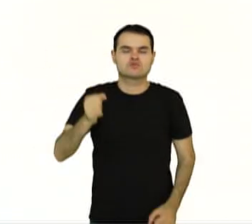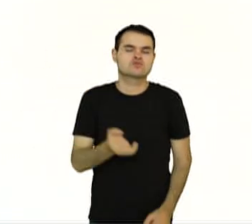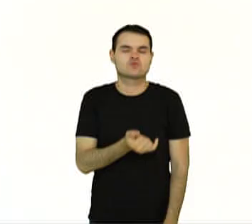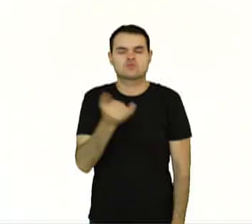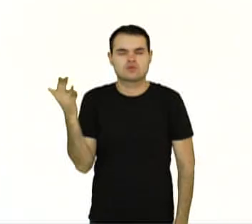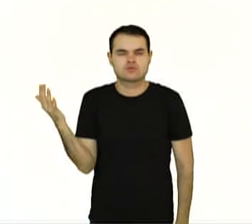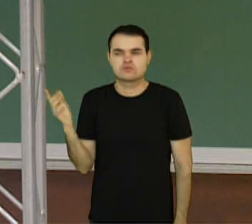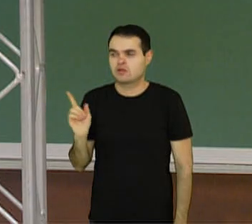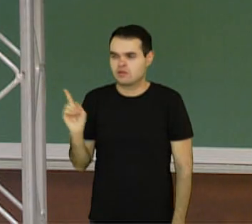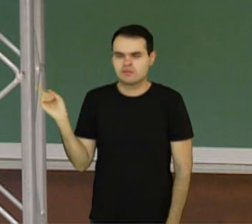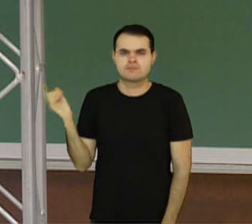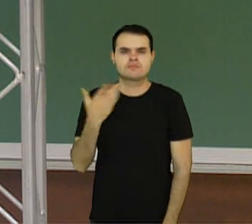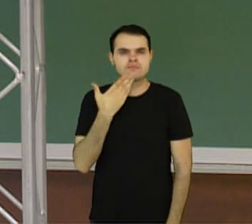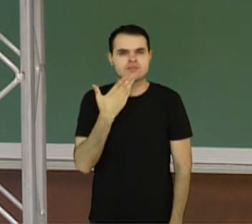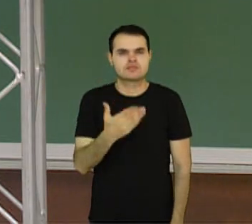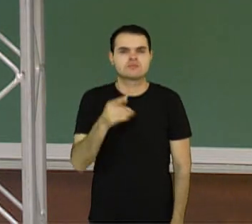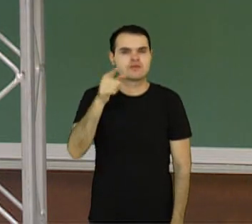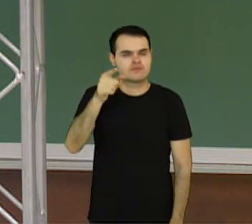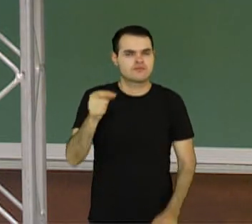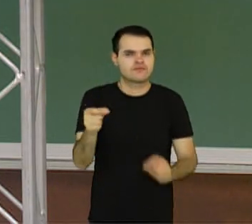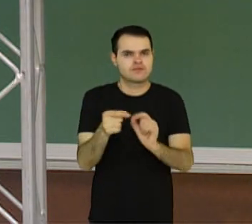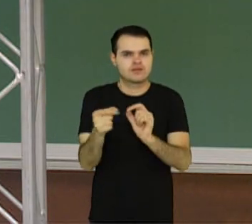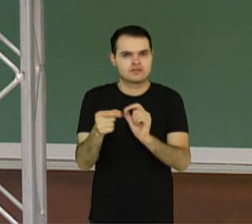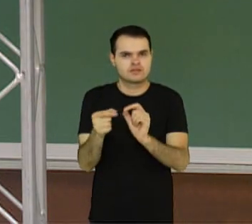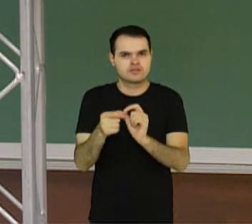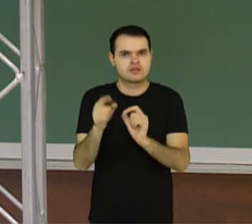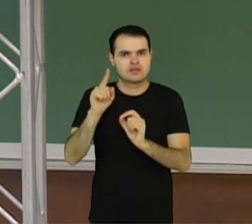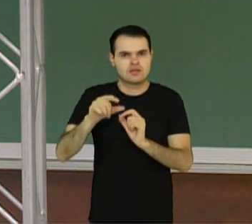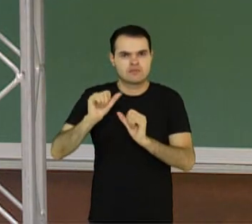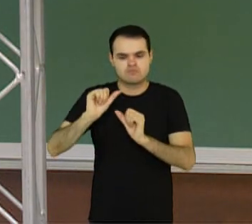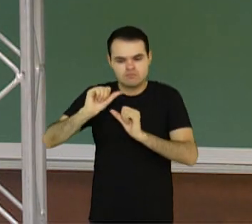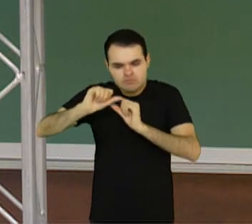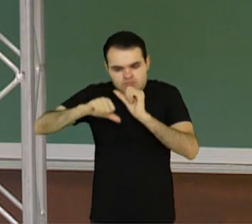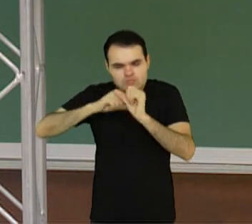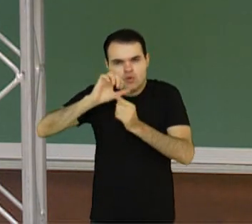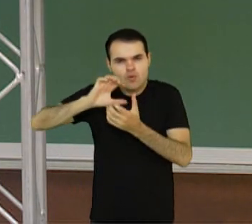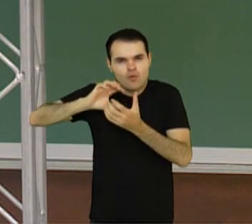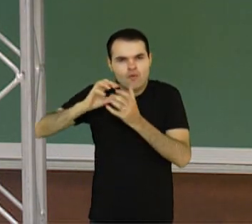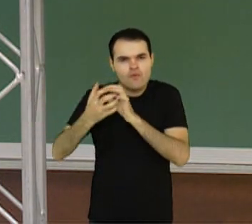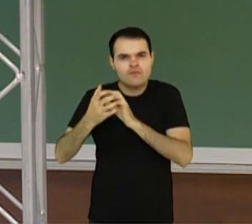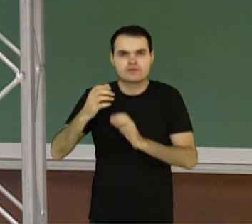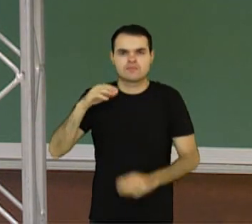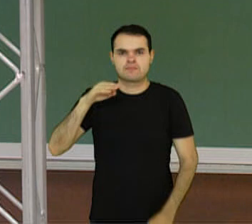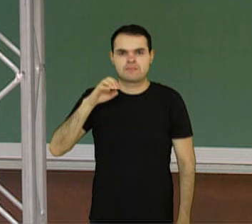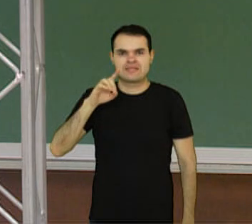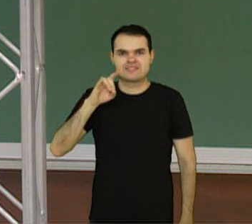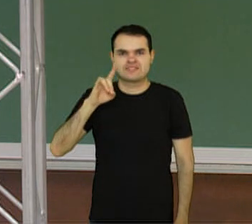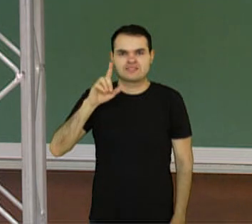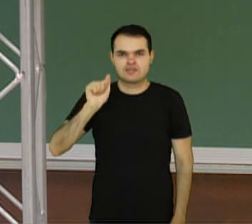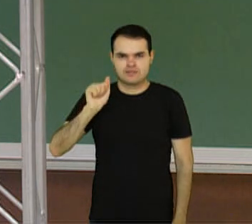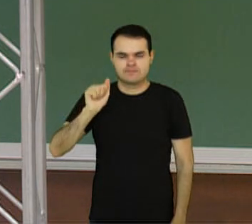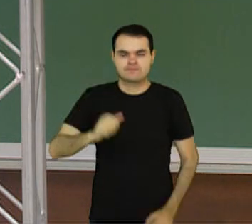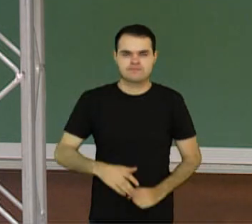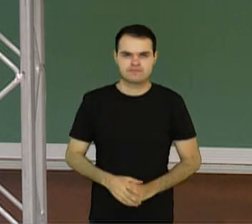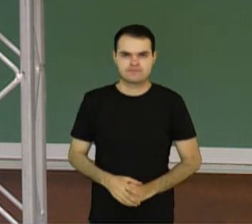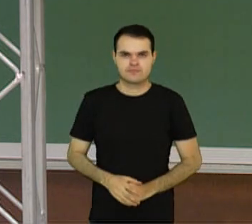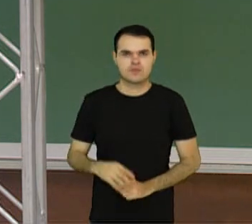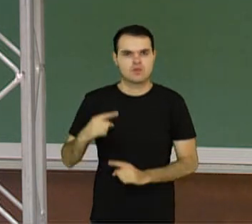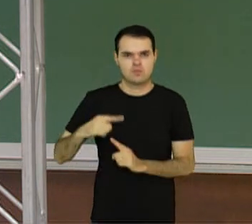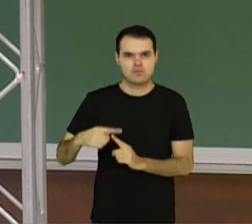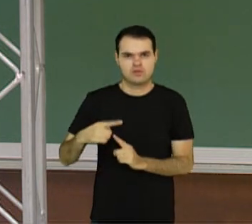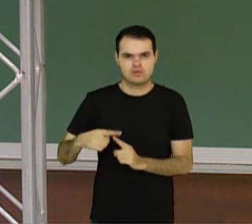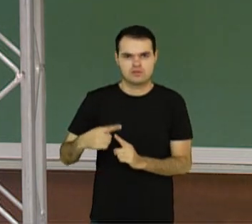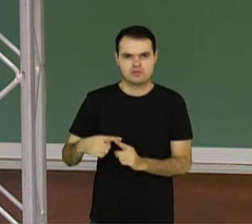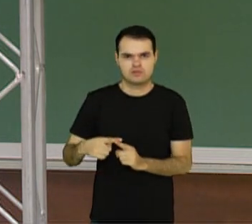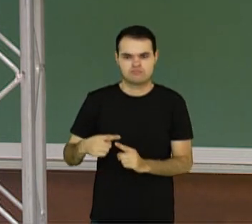está pedindo para você fazer uma conversão de unidades de medida. Por quê? Porque a